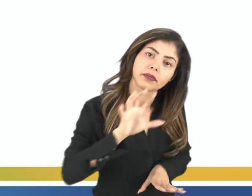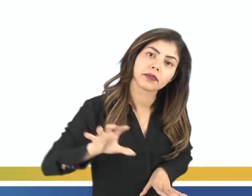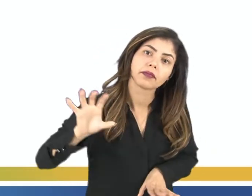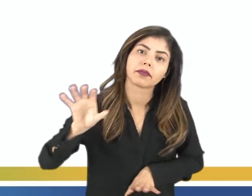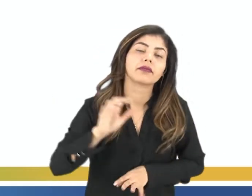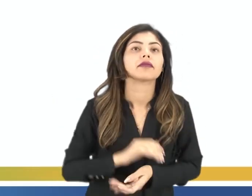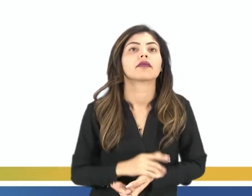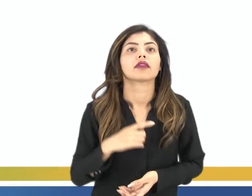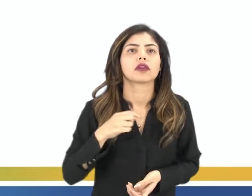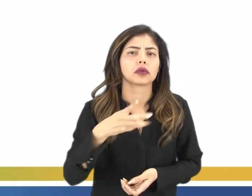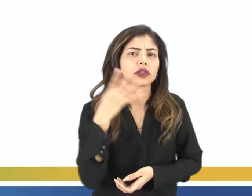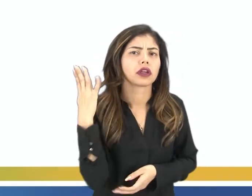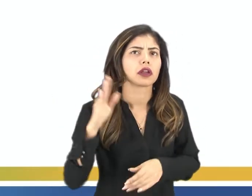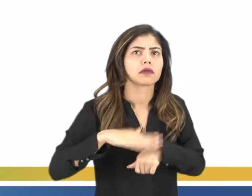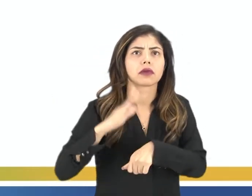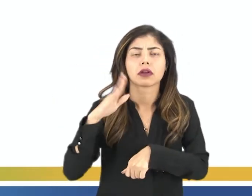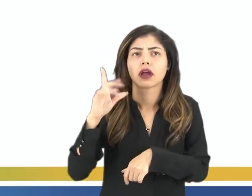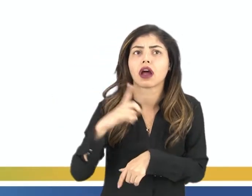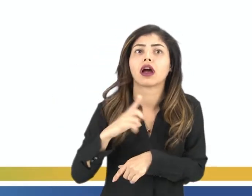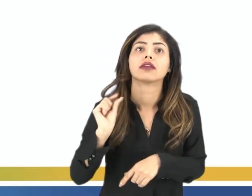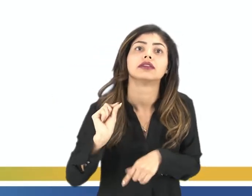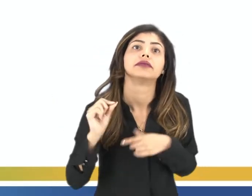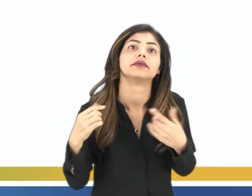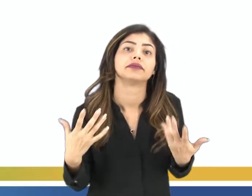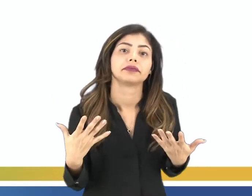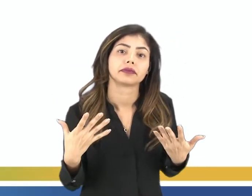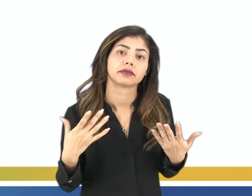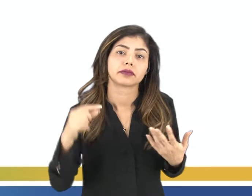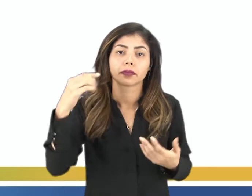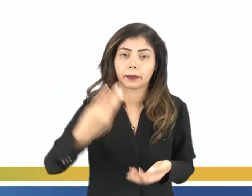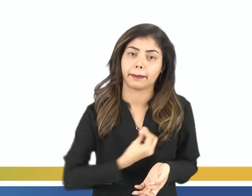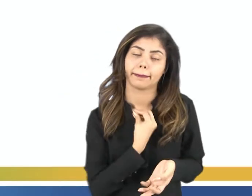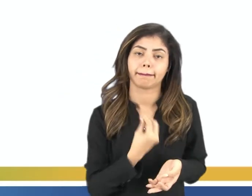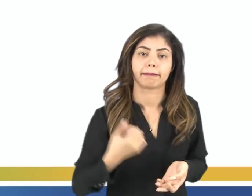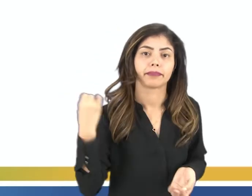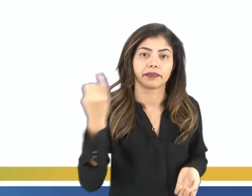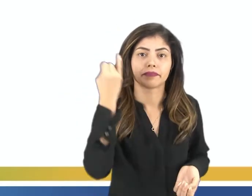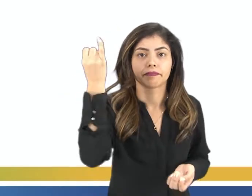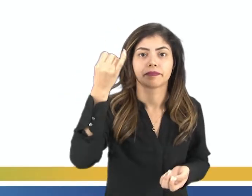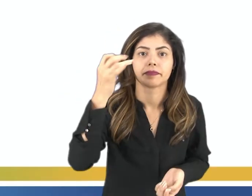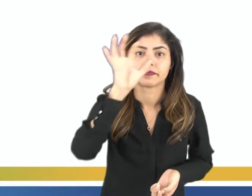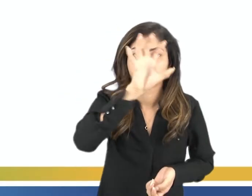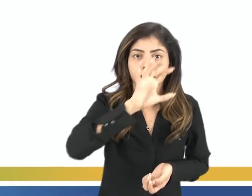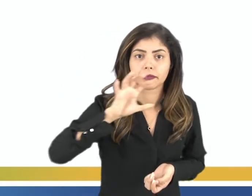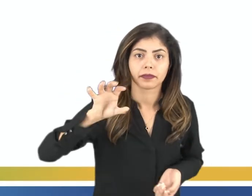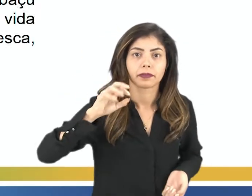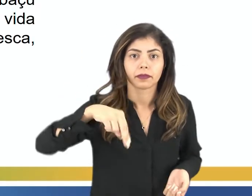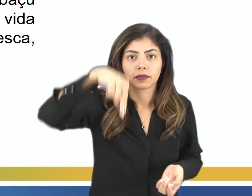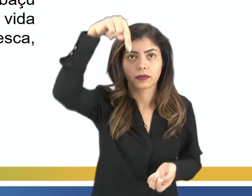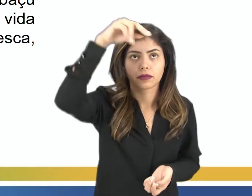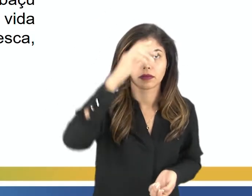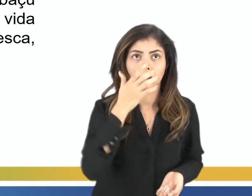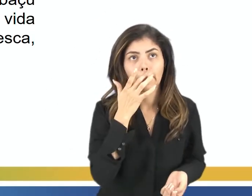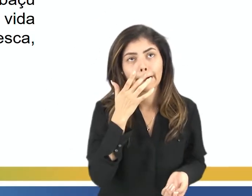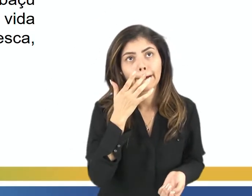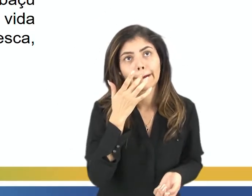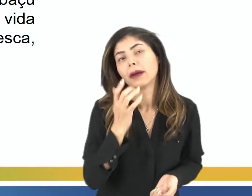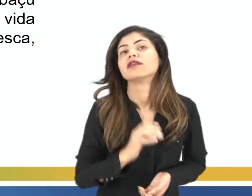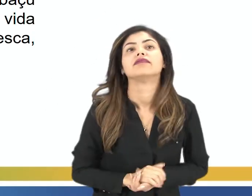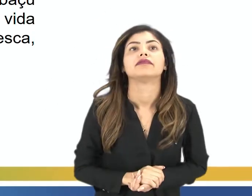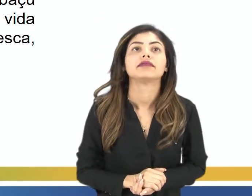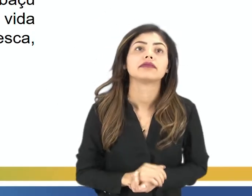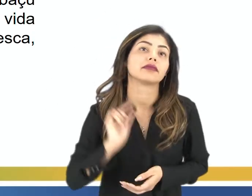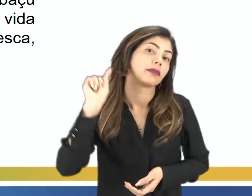maior quantidade dos povos indígenas, esses povos da floresta, eles vivem principalmente na região norte. Né?